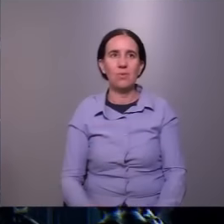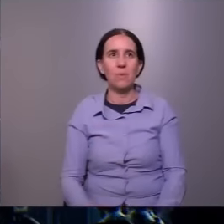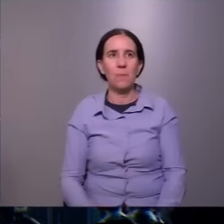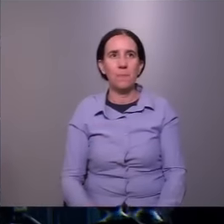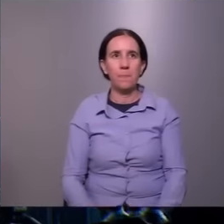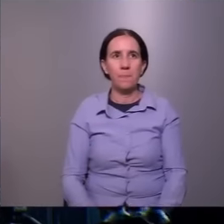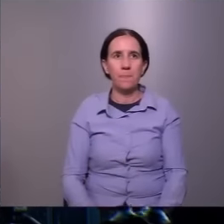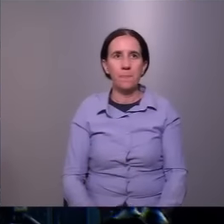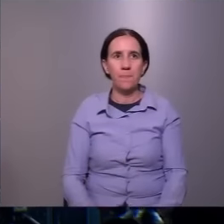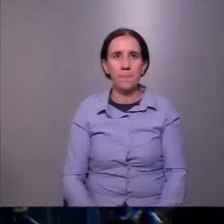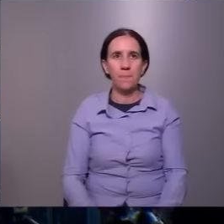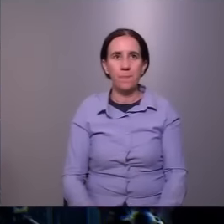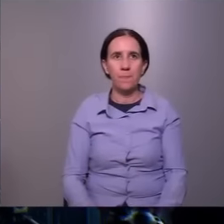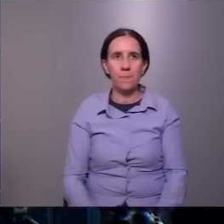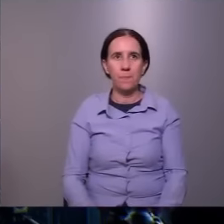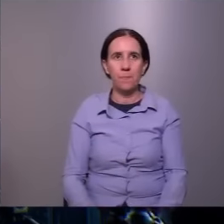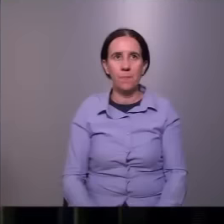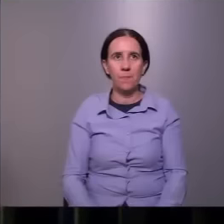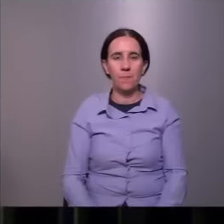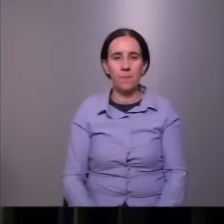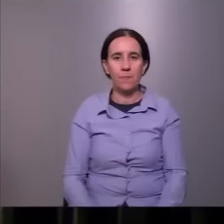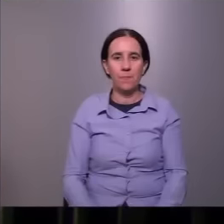ora pro